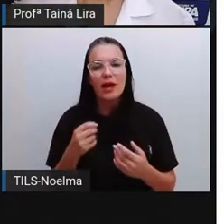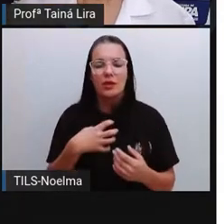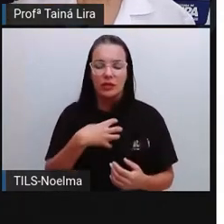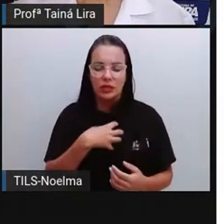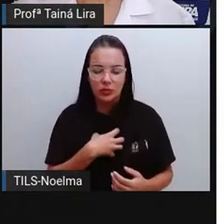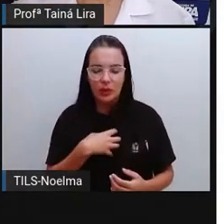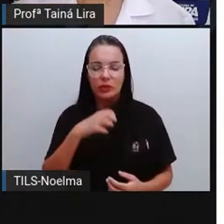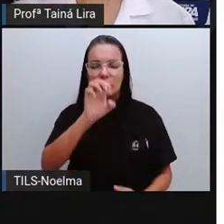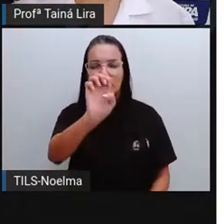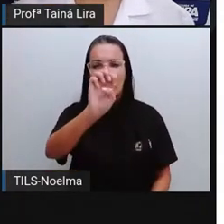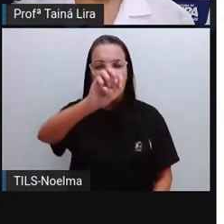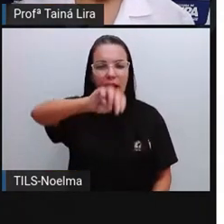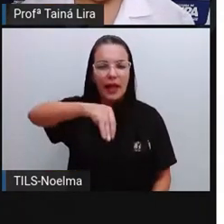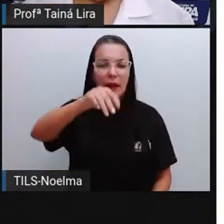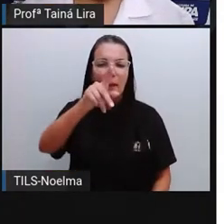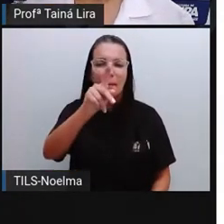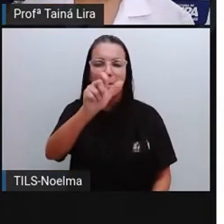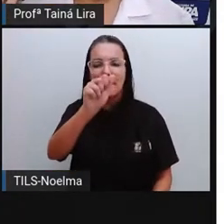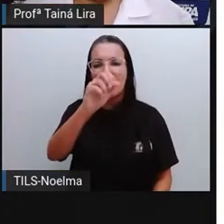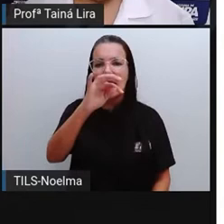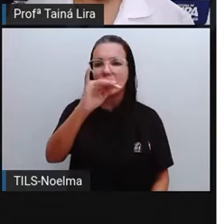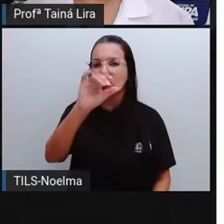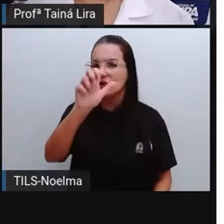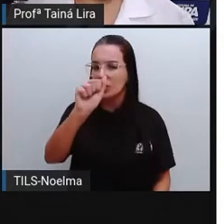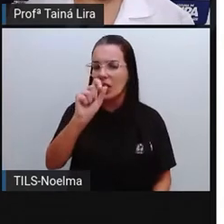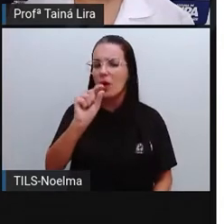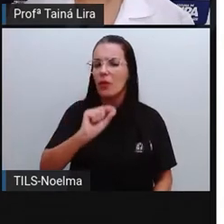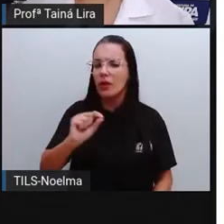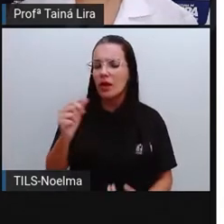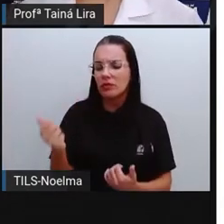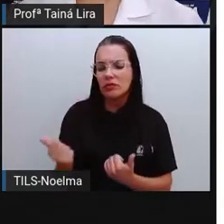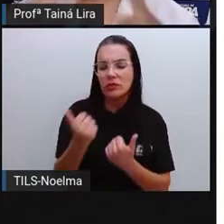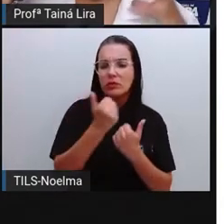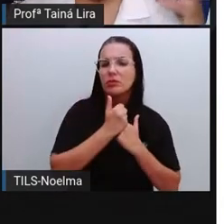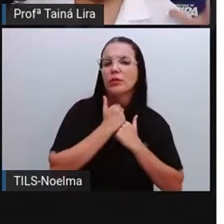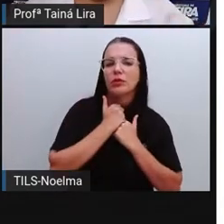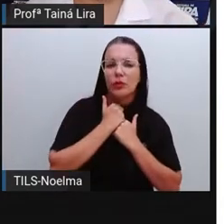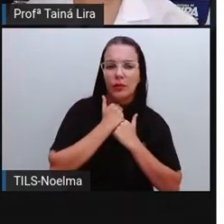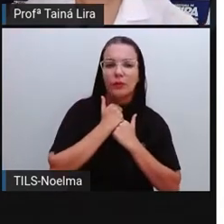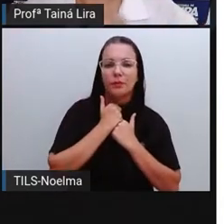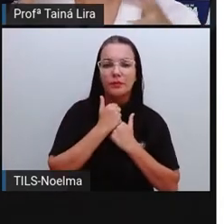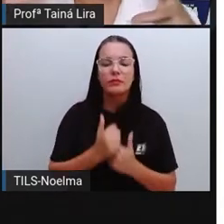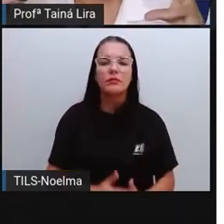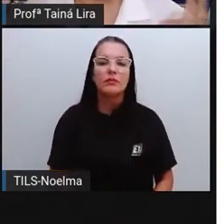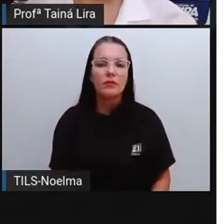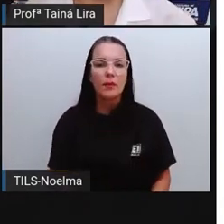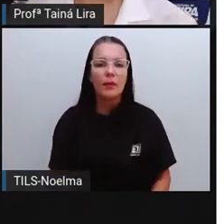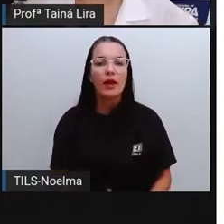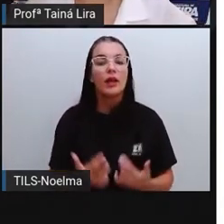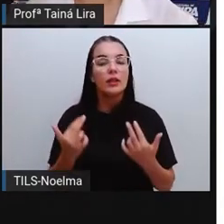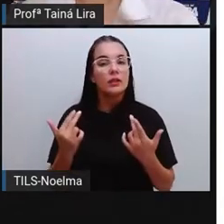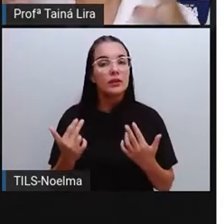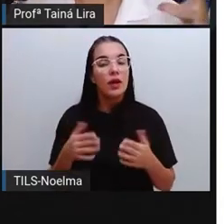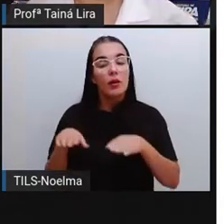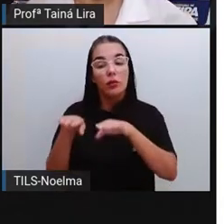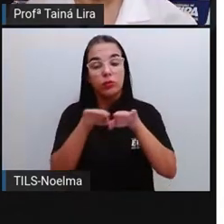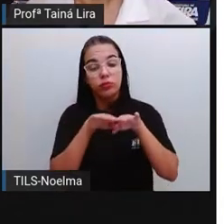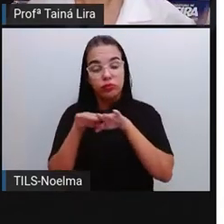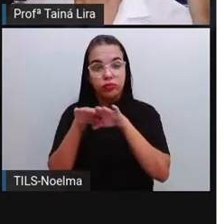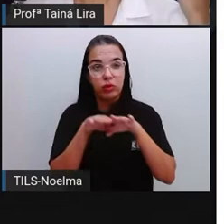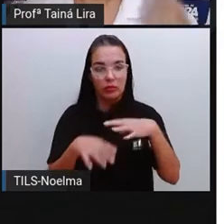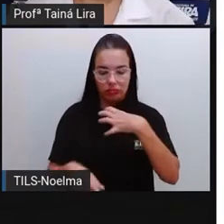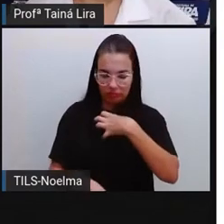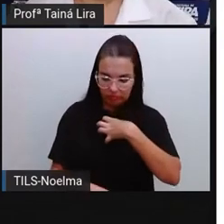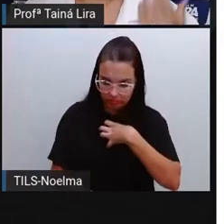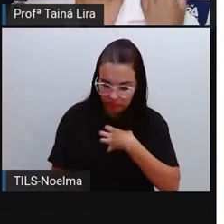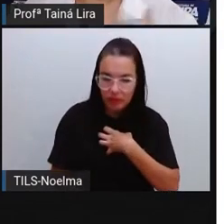Então, a gente tem sentimentos iguais, mesmo que nesse momento a gente não esteja compartilhando